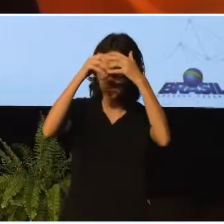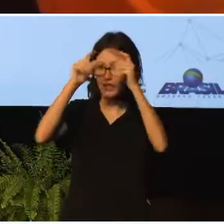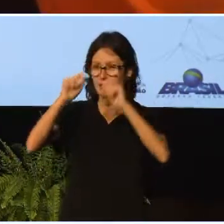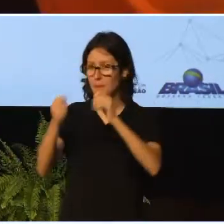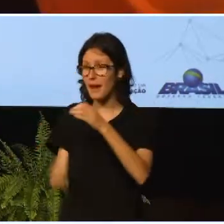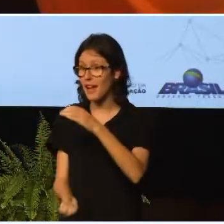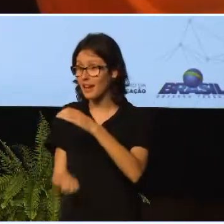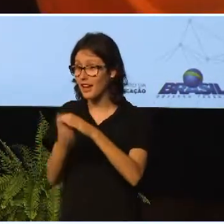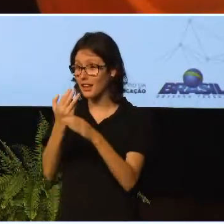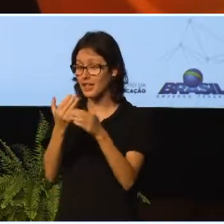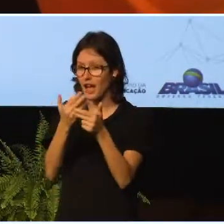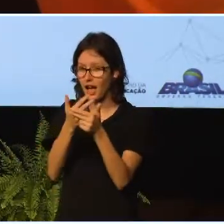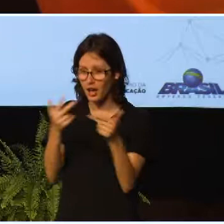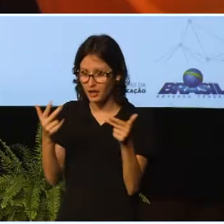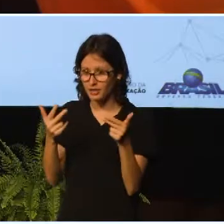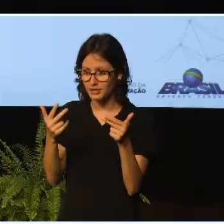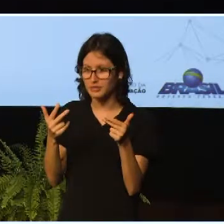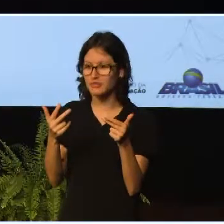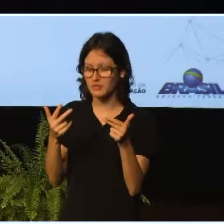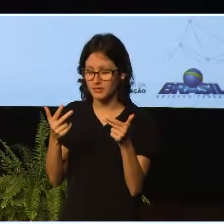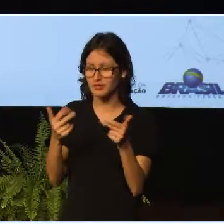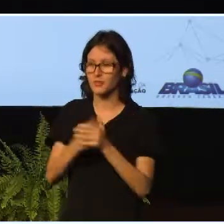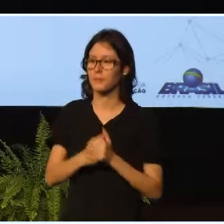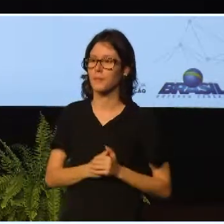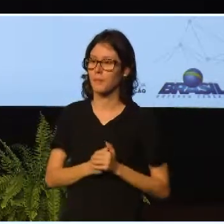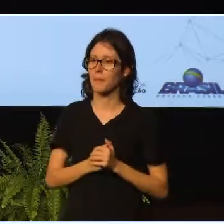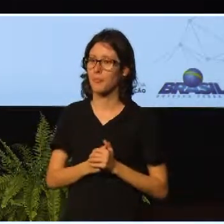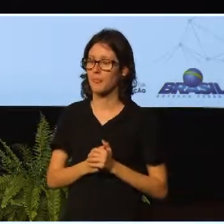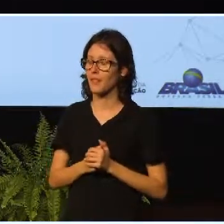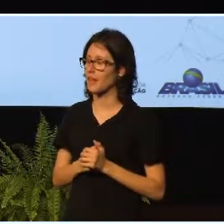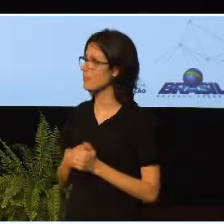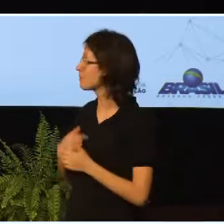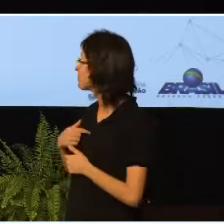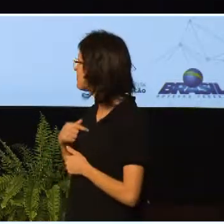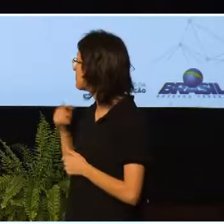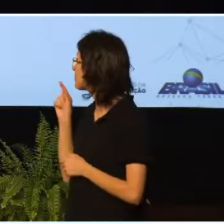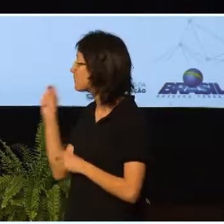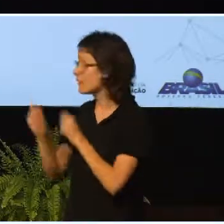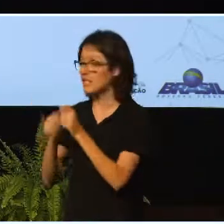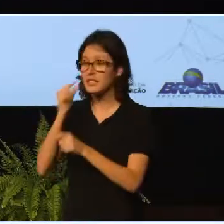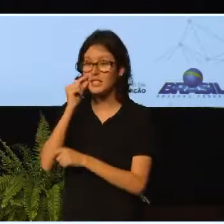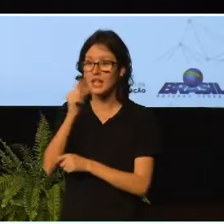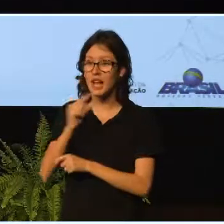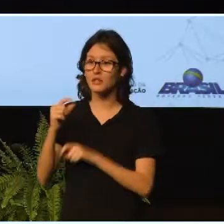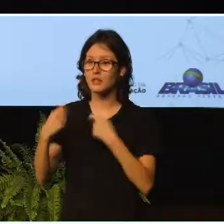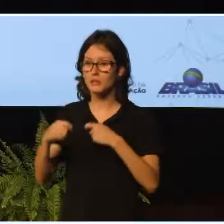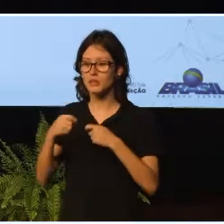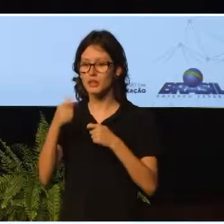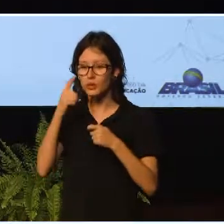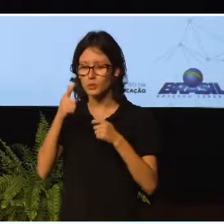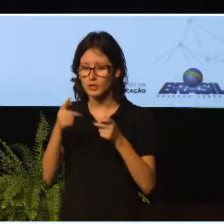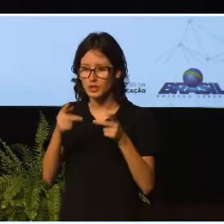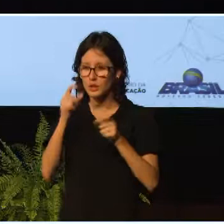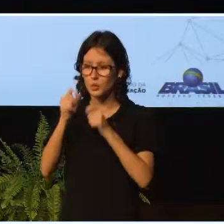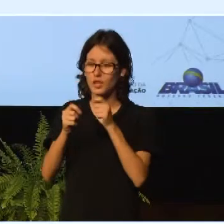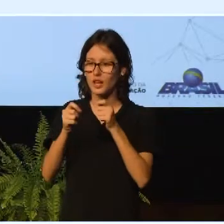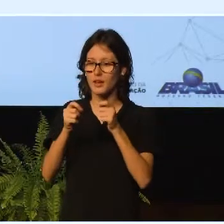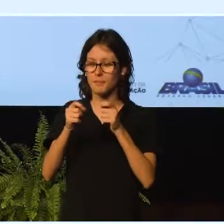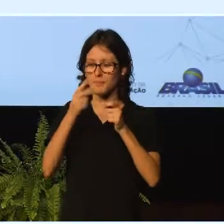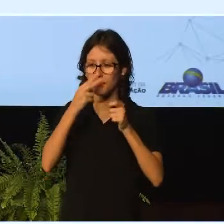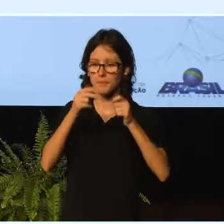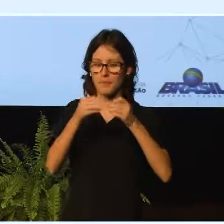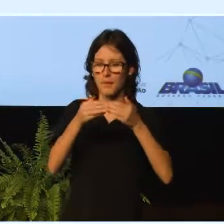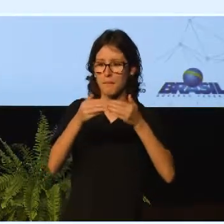criar coisas. E agora vamos ver uma. Esse rato ele tem que discriminar a largura dessas